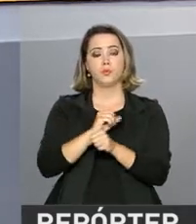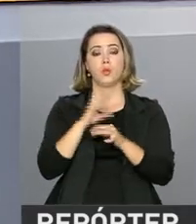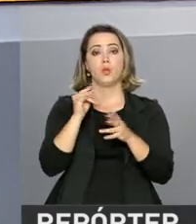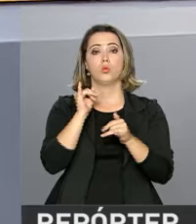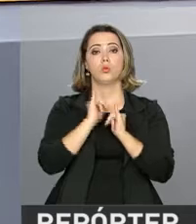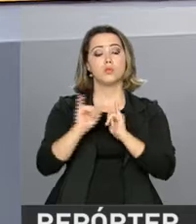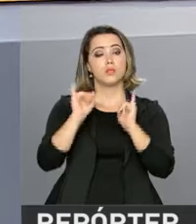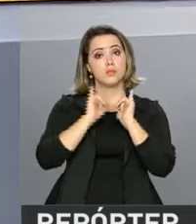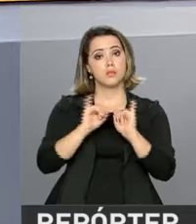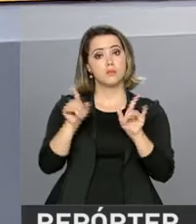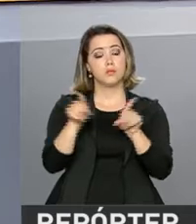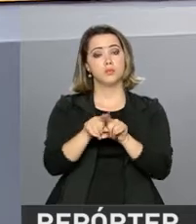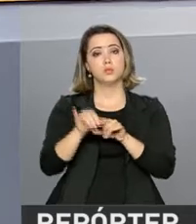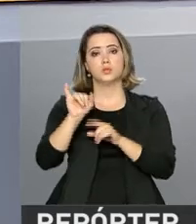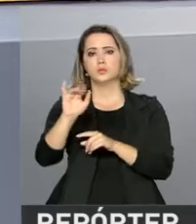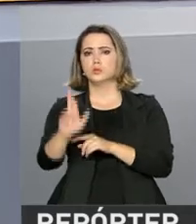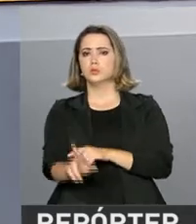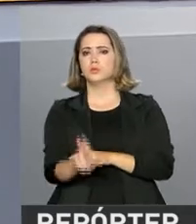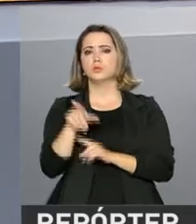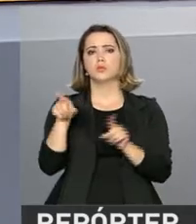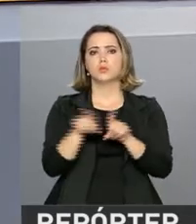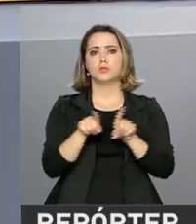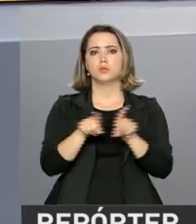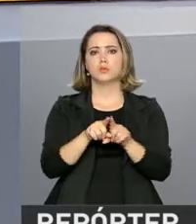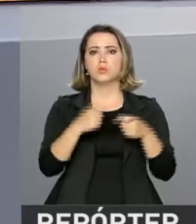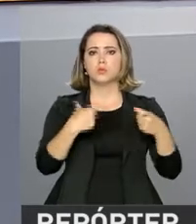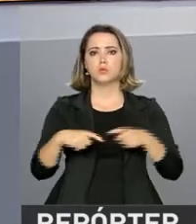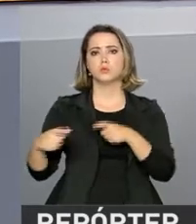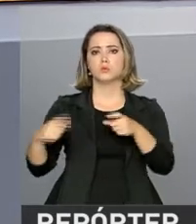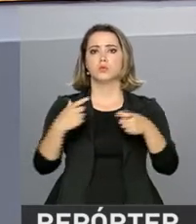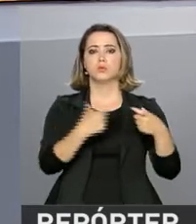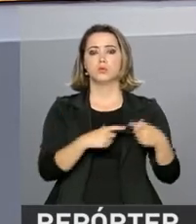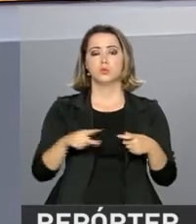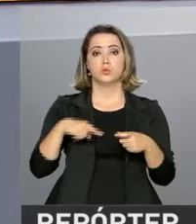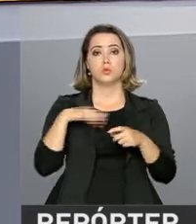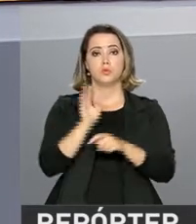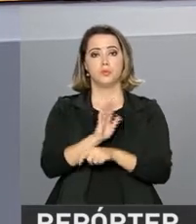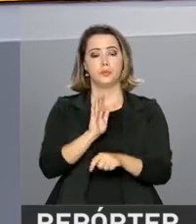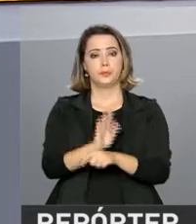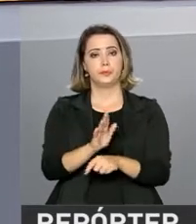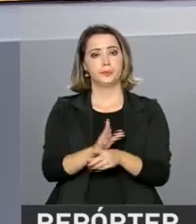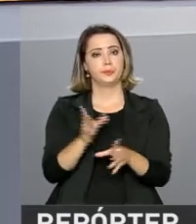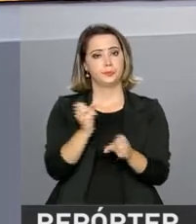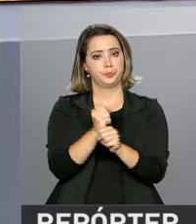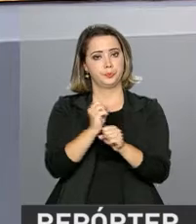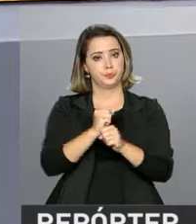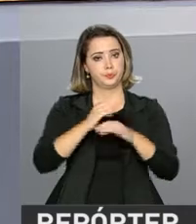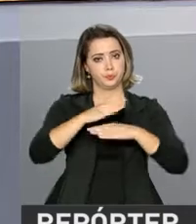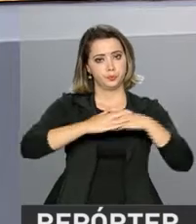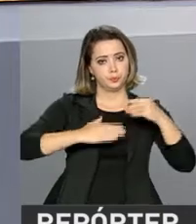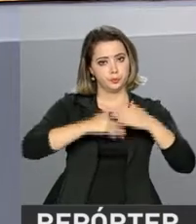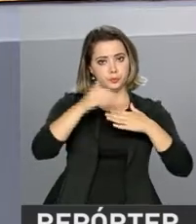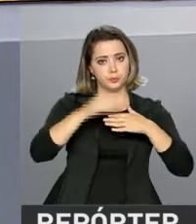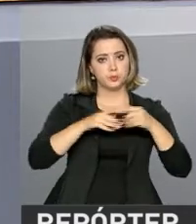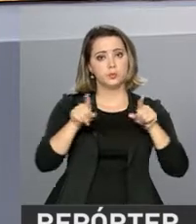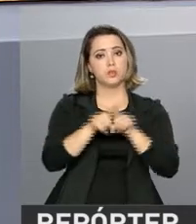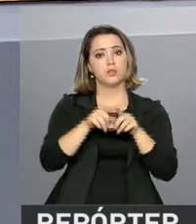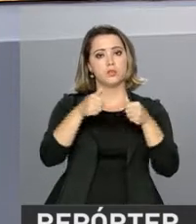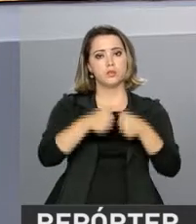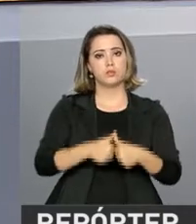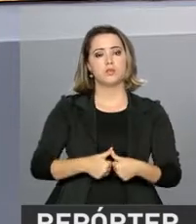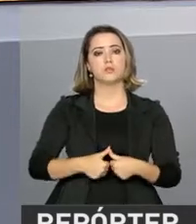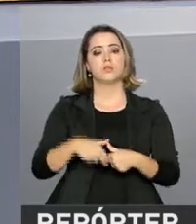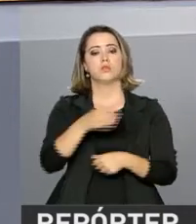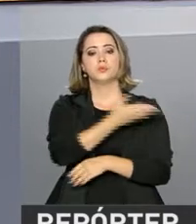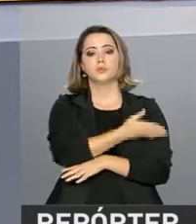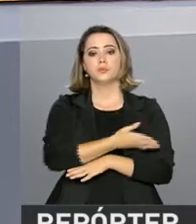Todas as informações sobre o imposto de renda e também a localização dos núcleos de apoio contábil e fiscal estão disponíveis no